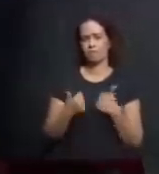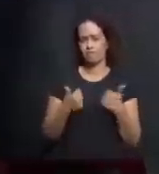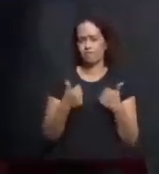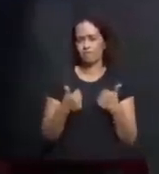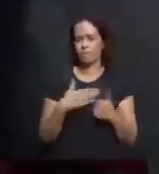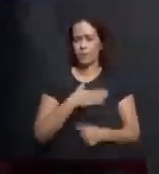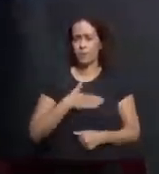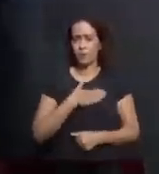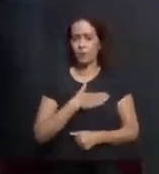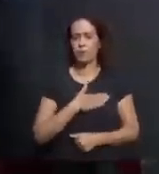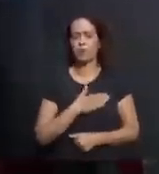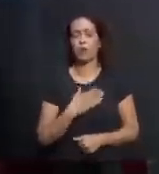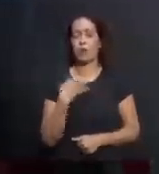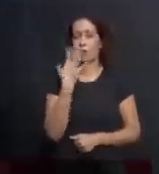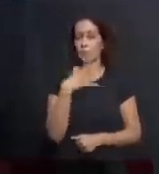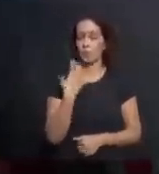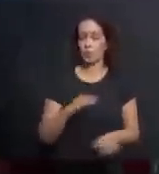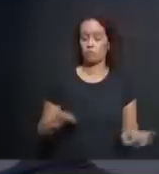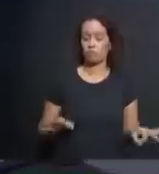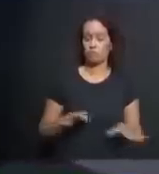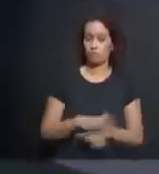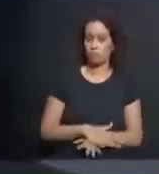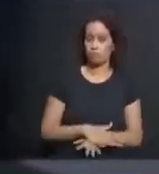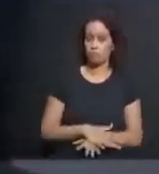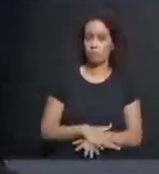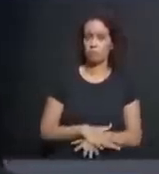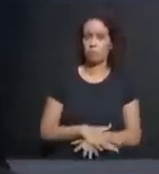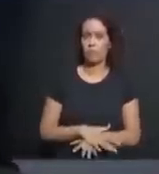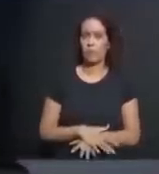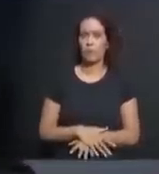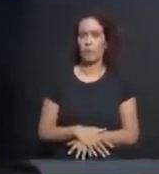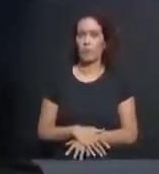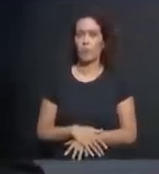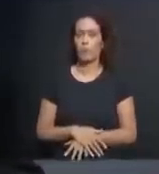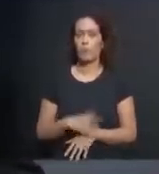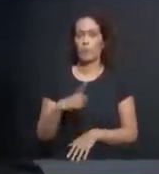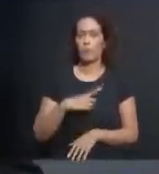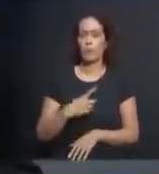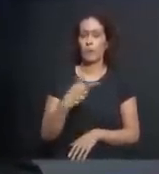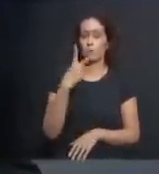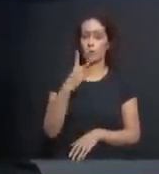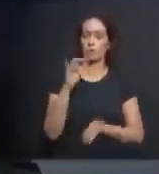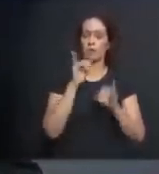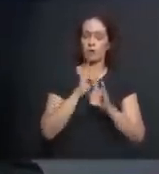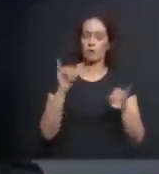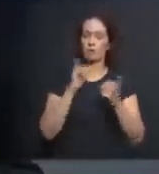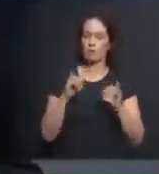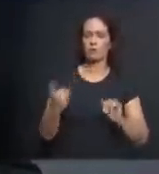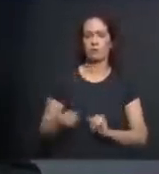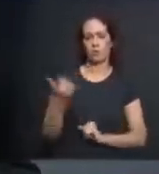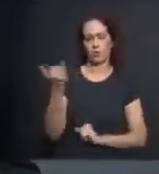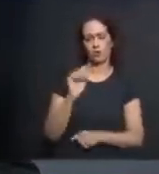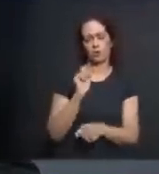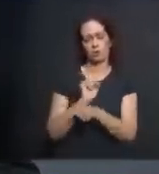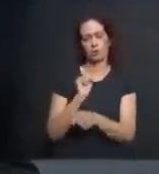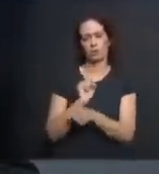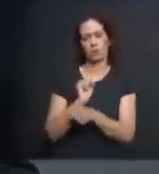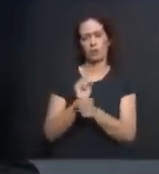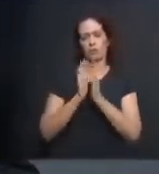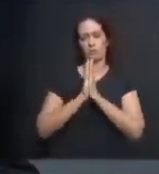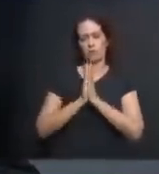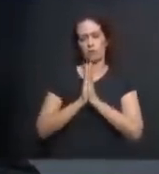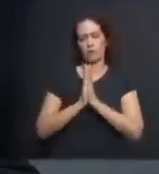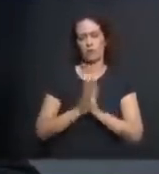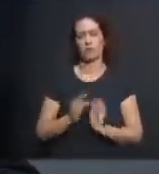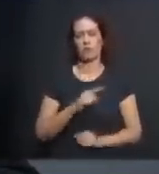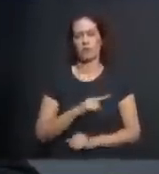Assim que cantarmos, terminamos essa música. A gente tem dois avisozinhos muito importantes, vou te pedir para não sair. Quantas vezes você ficou em